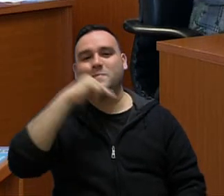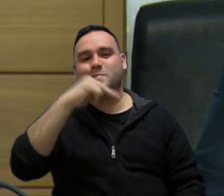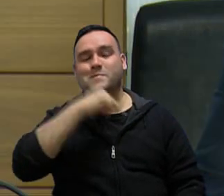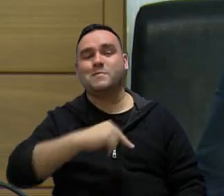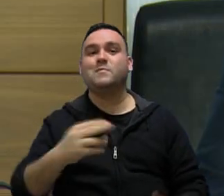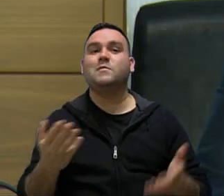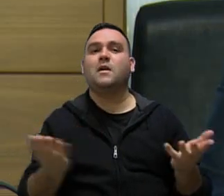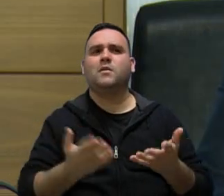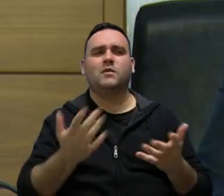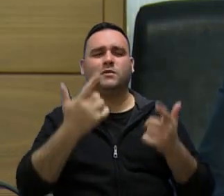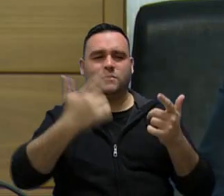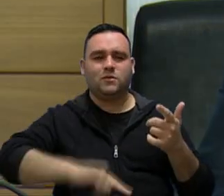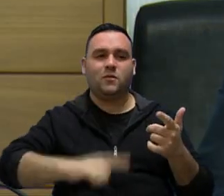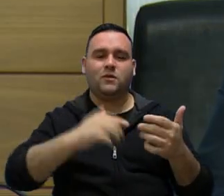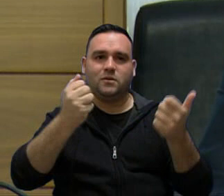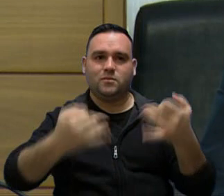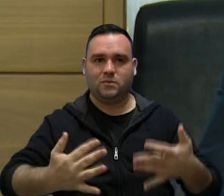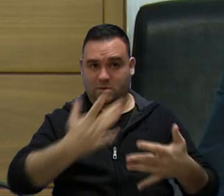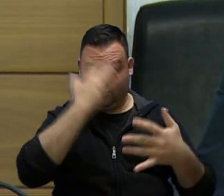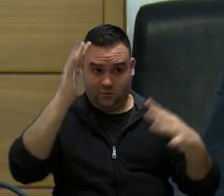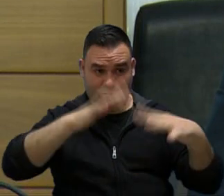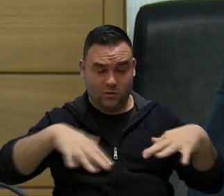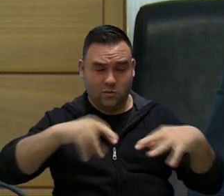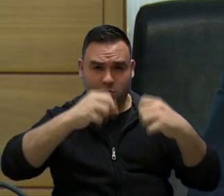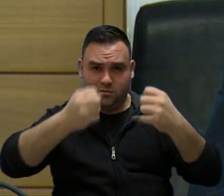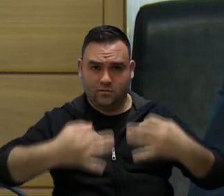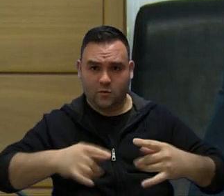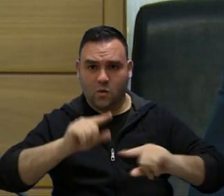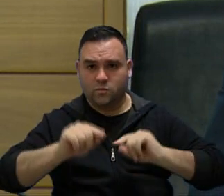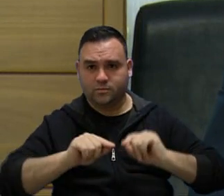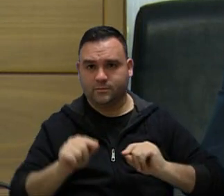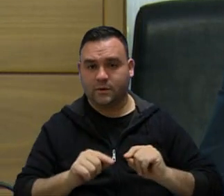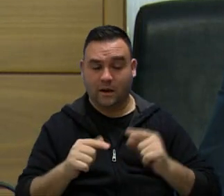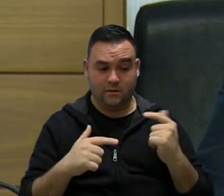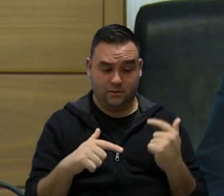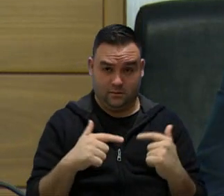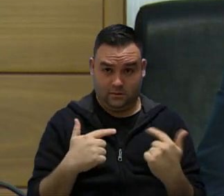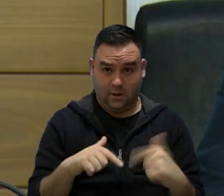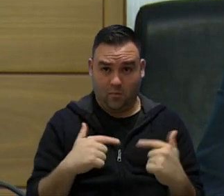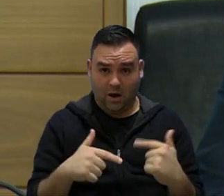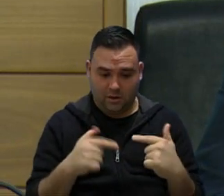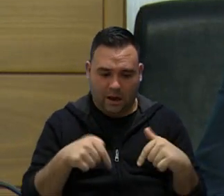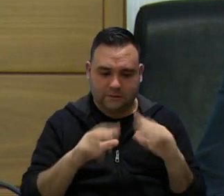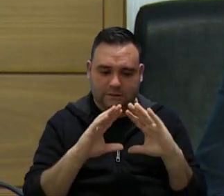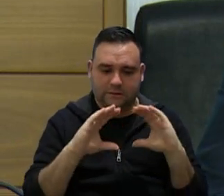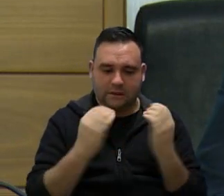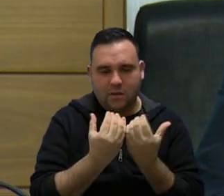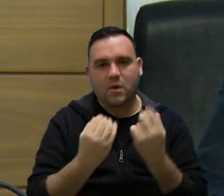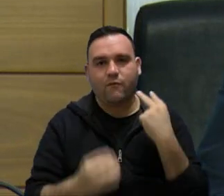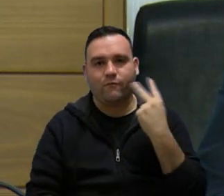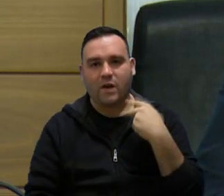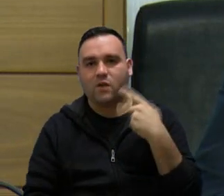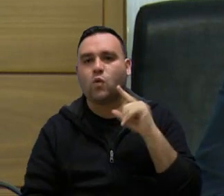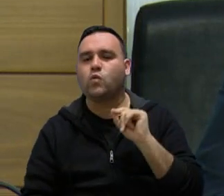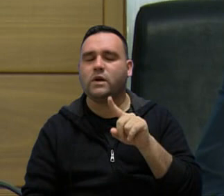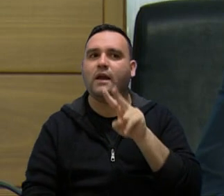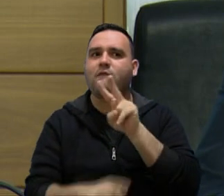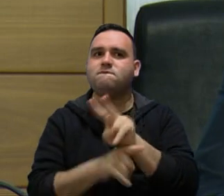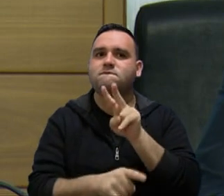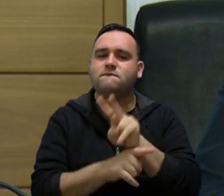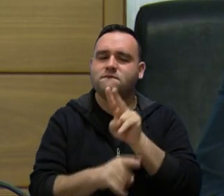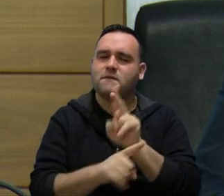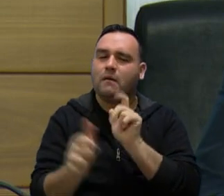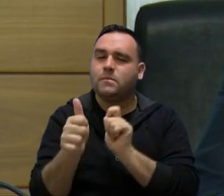que hora que é mais uma vez em saltar para a população que o trabalho do legislador é justamente